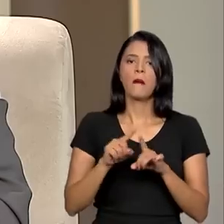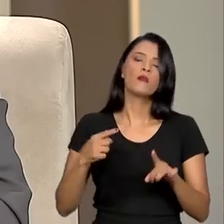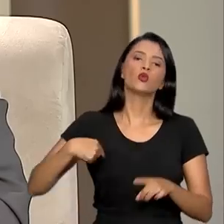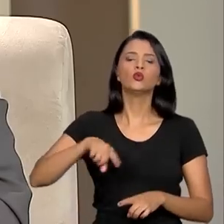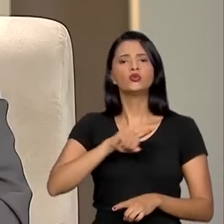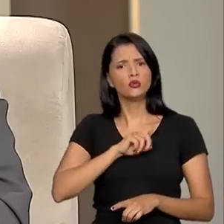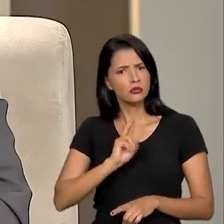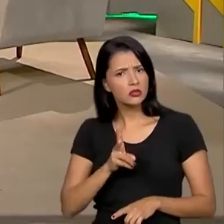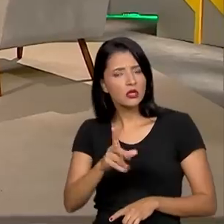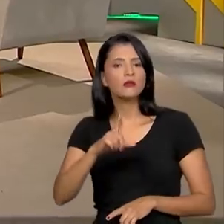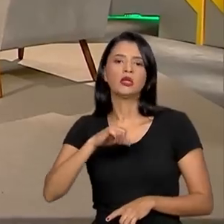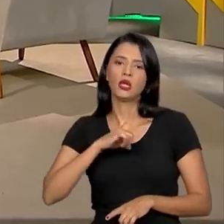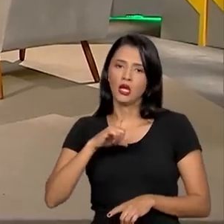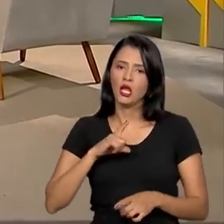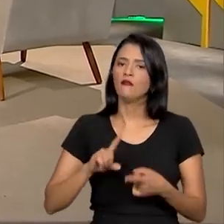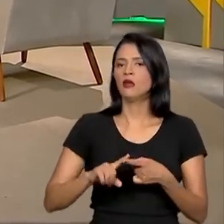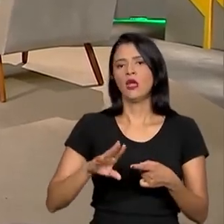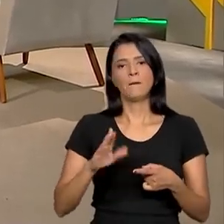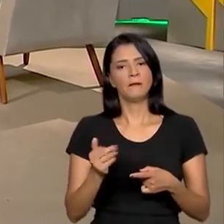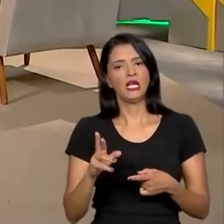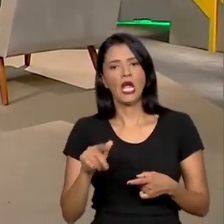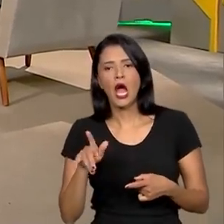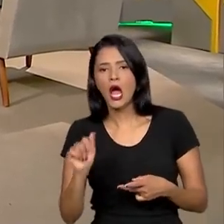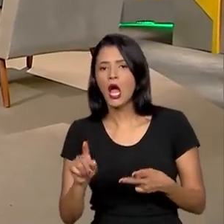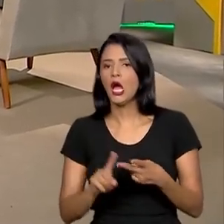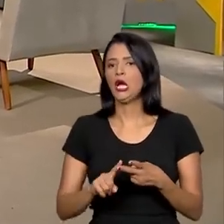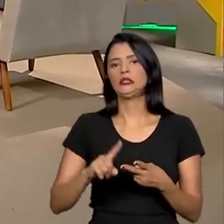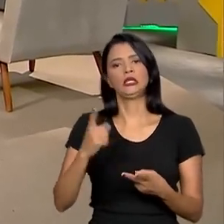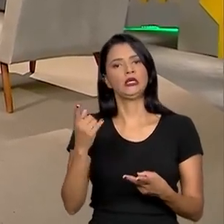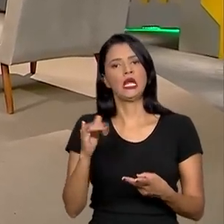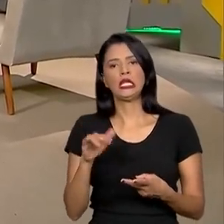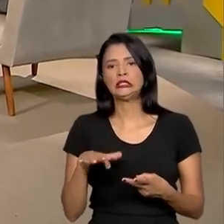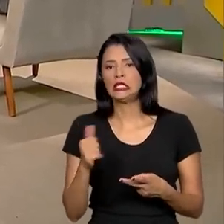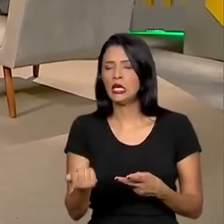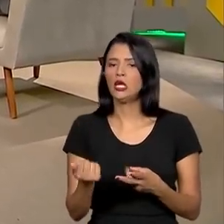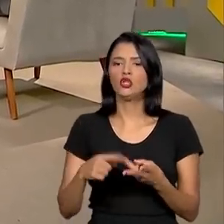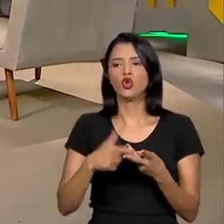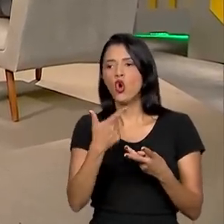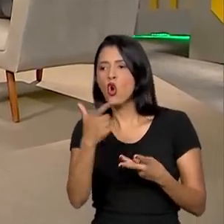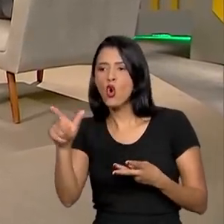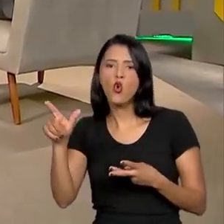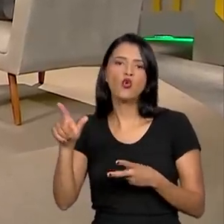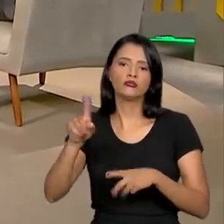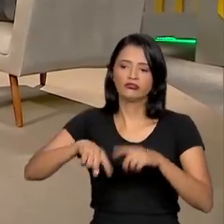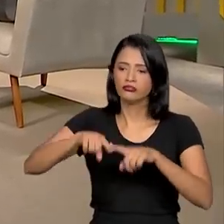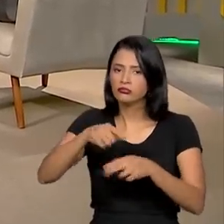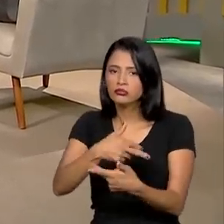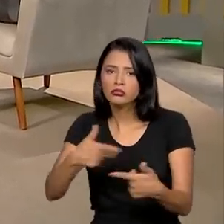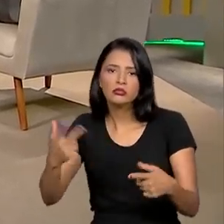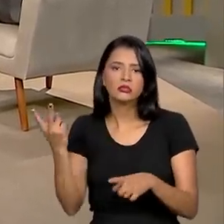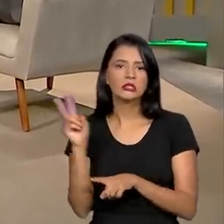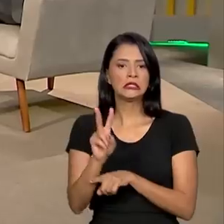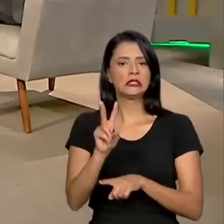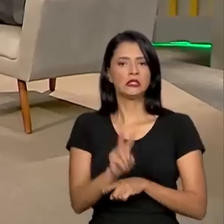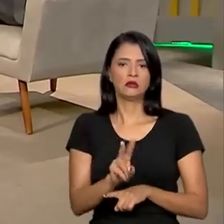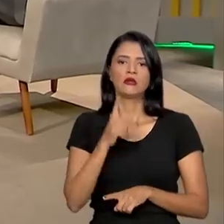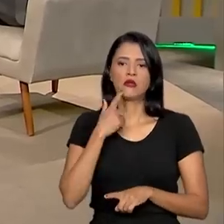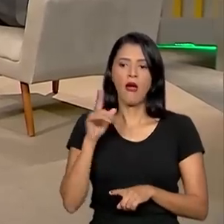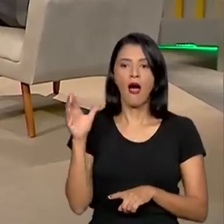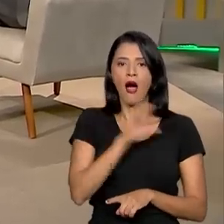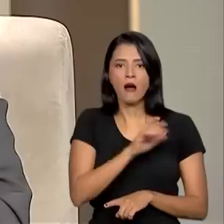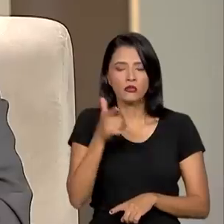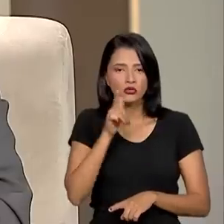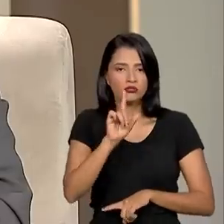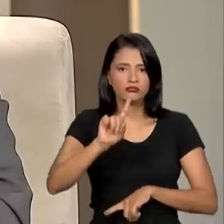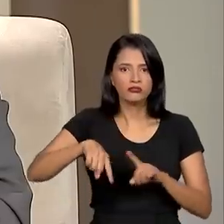tiveram brigadas, incêndio e todos os outros equipamentos de segurança que possibilitassem uma rápida recuperação.